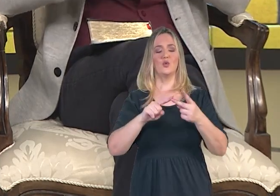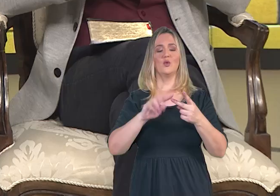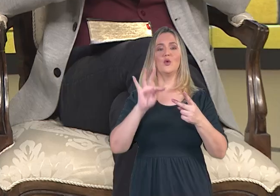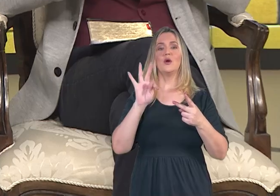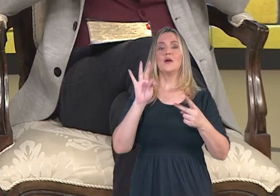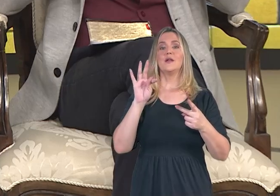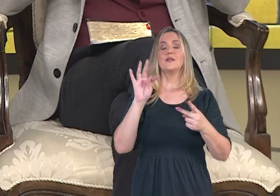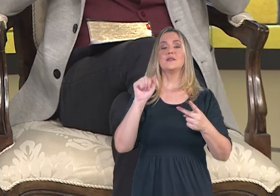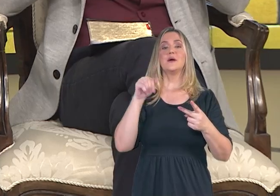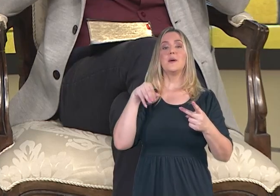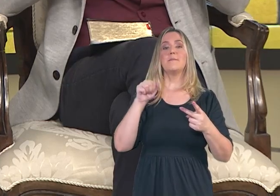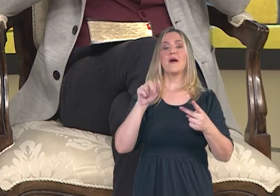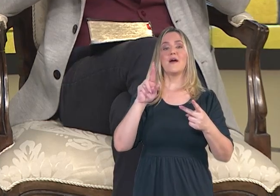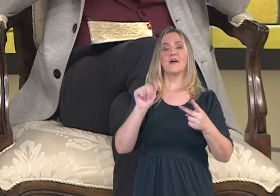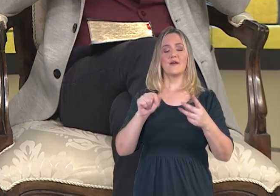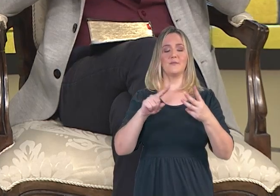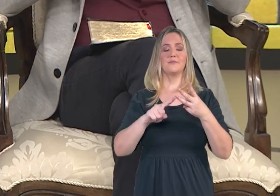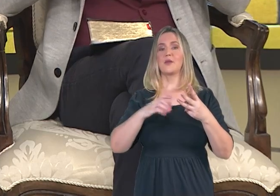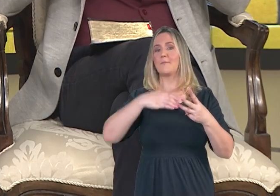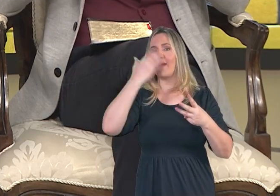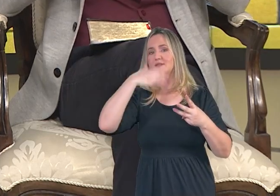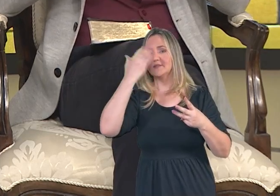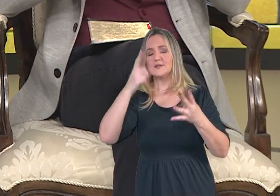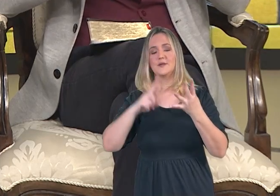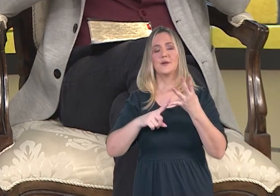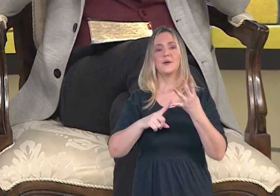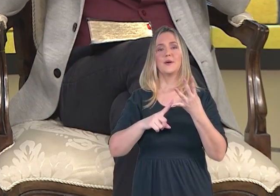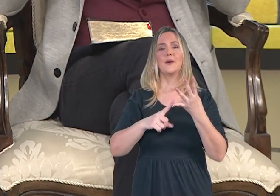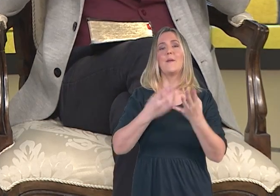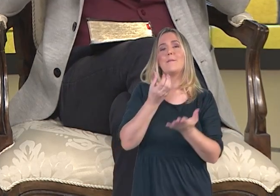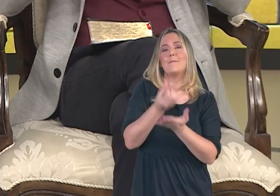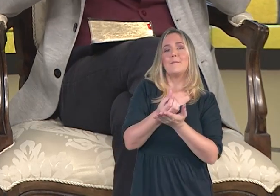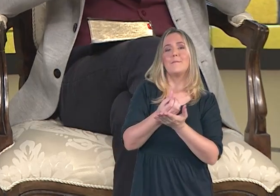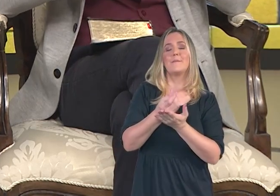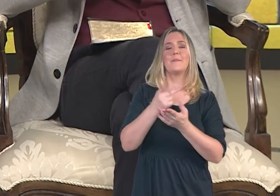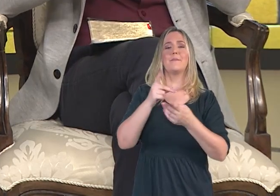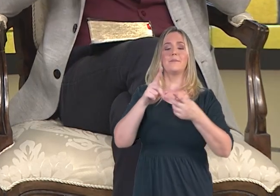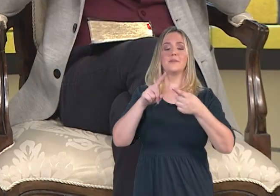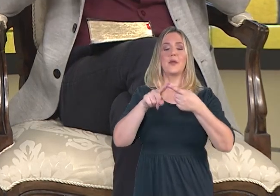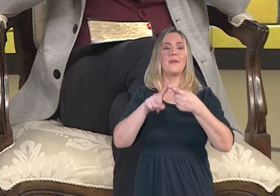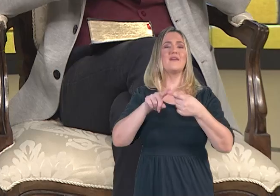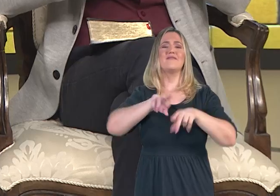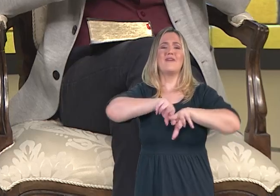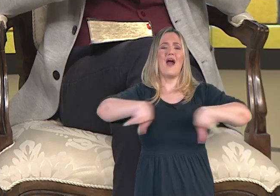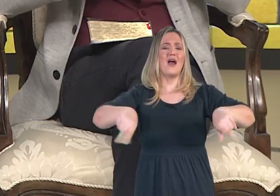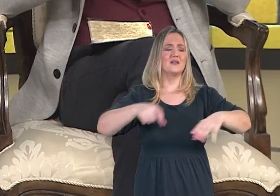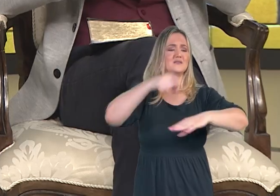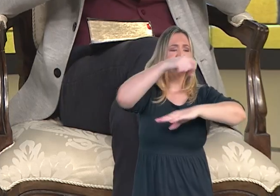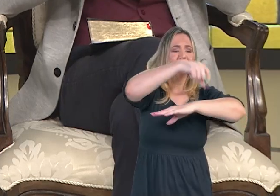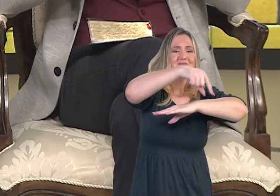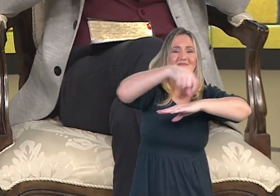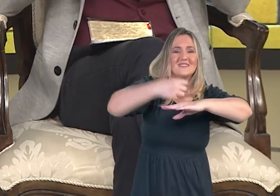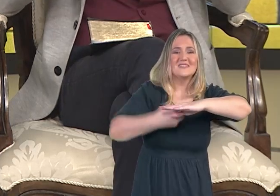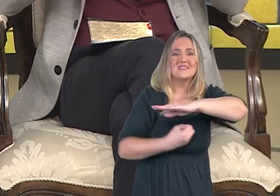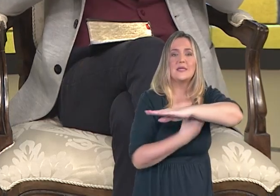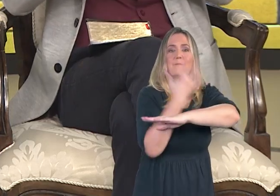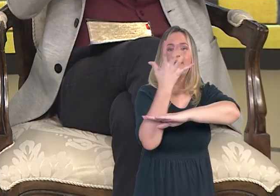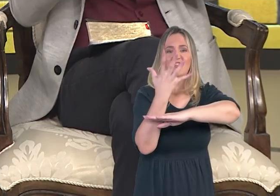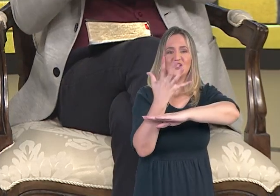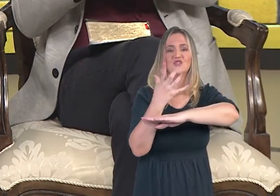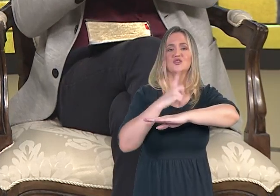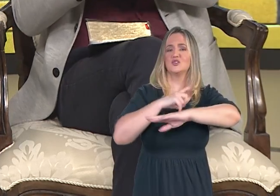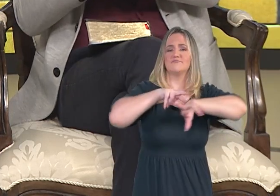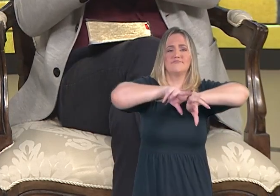tâmaras, romãs e até maçãs e peras. Também havia azeitonas, sementes de gergelim, linhaça, todas essas coisas